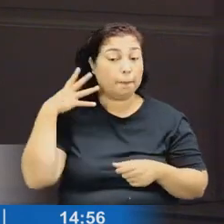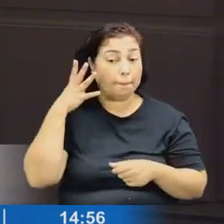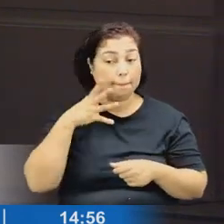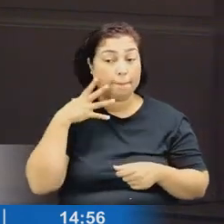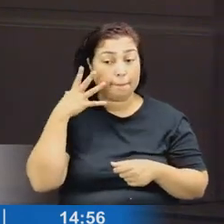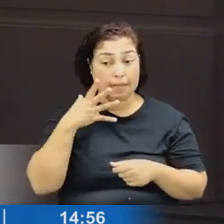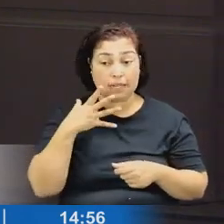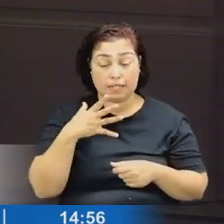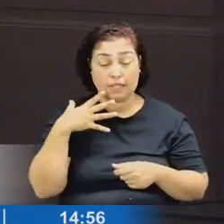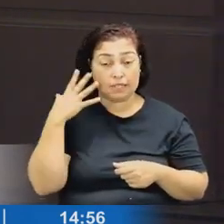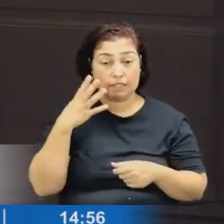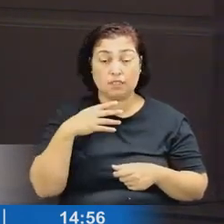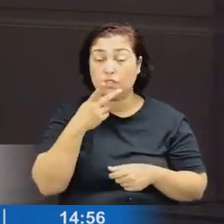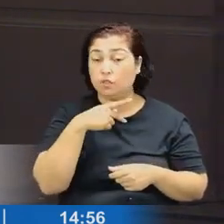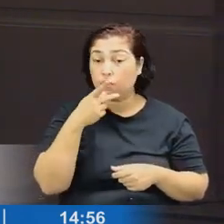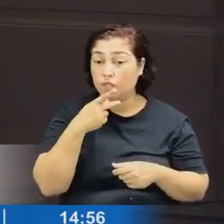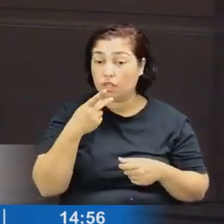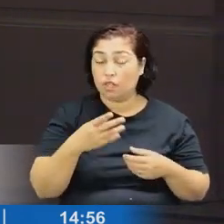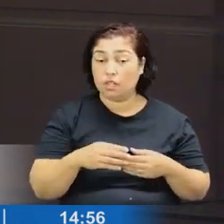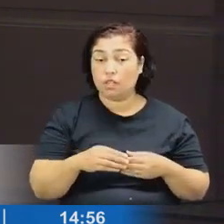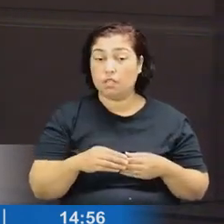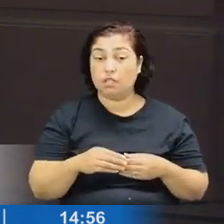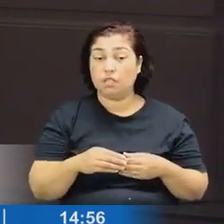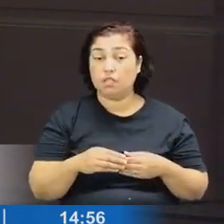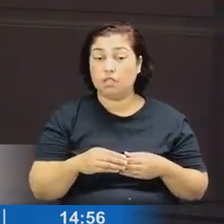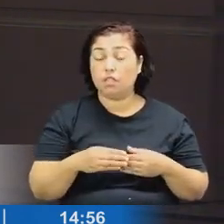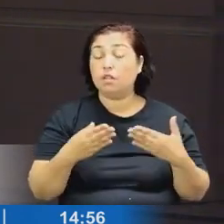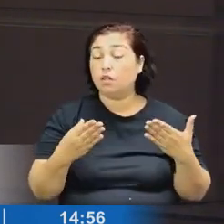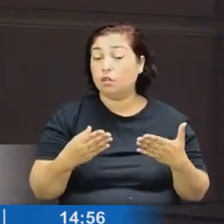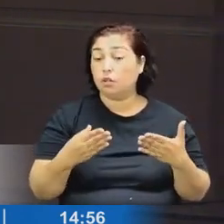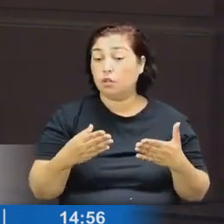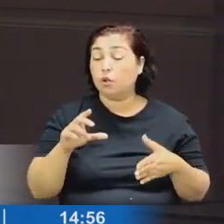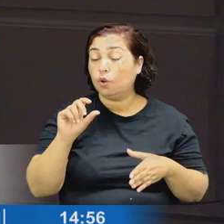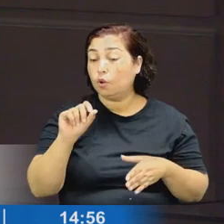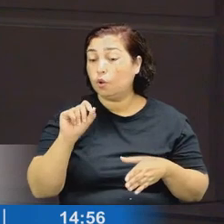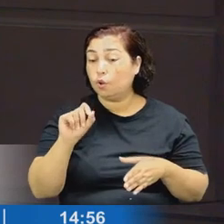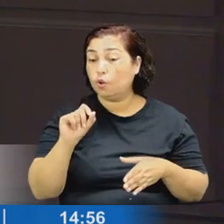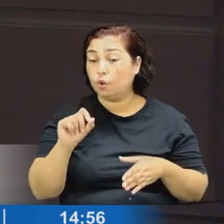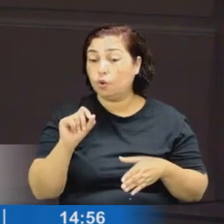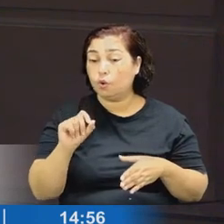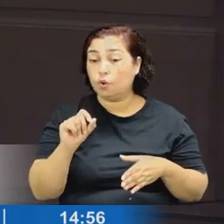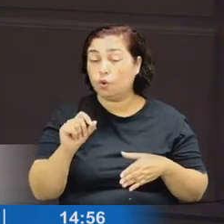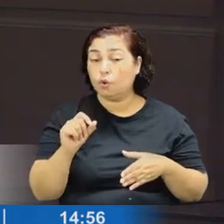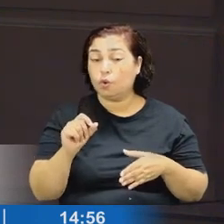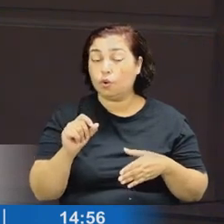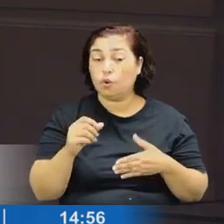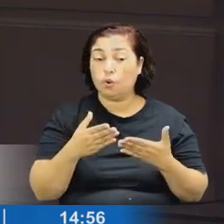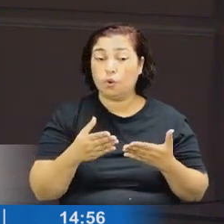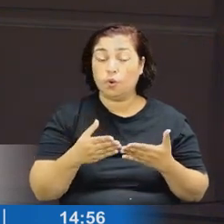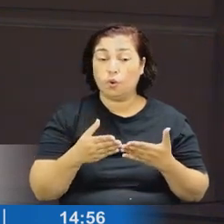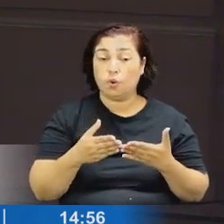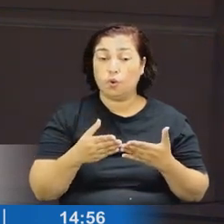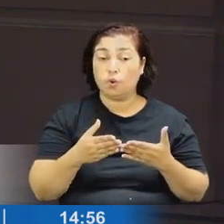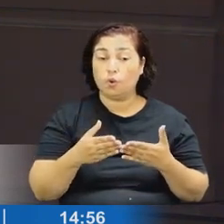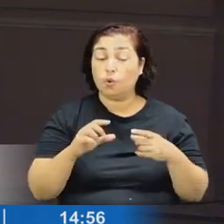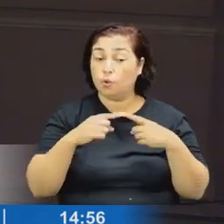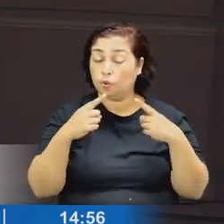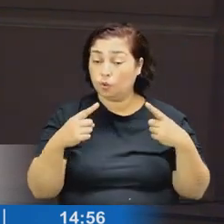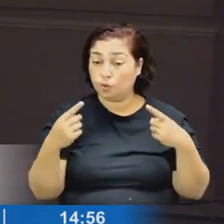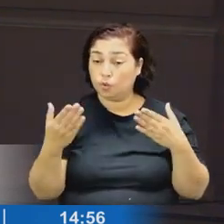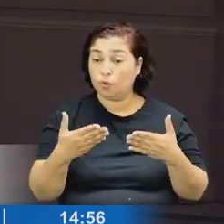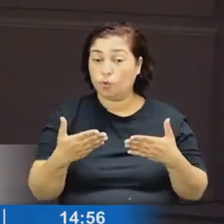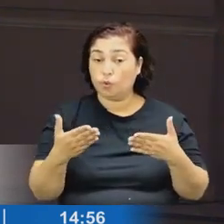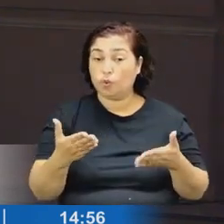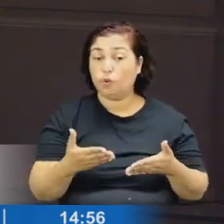dizer os malefícios da disforia de gênero por exemplo que é um assunto que tá ligado né